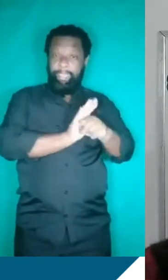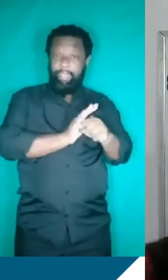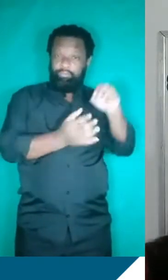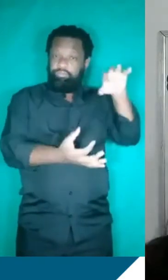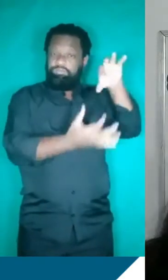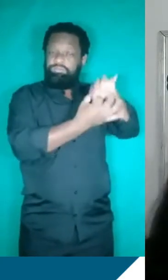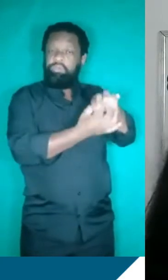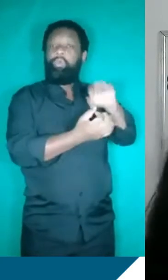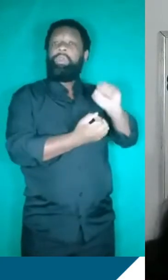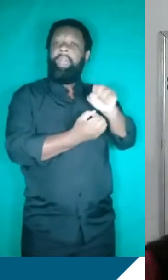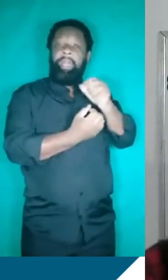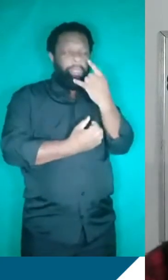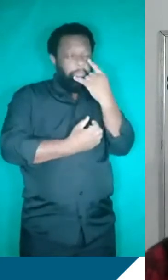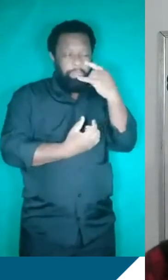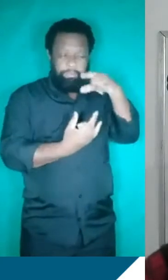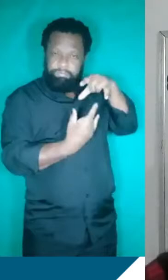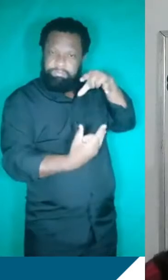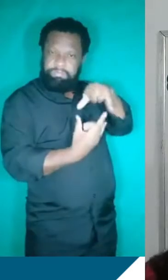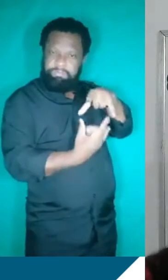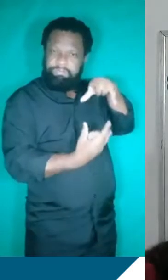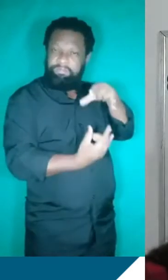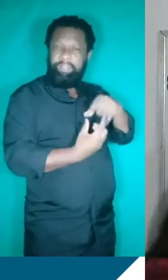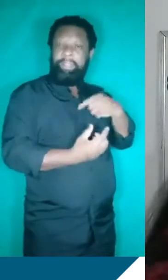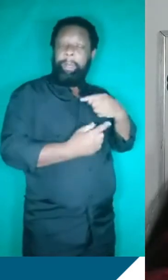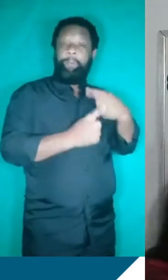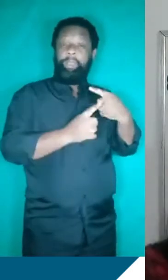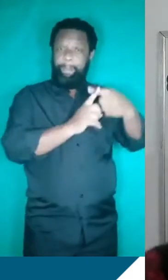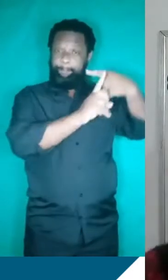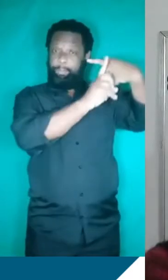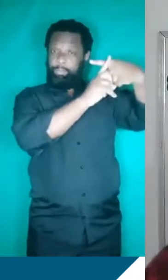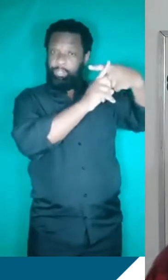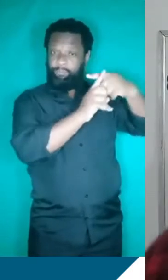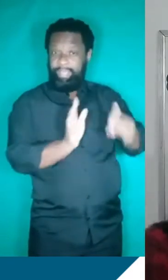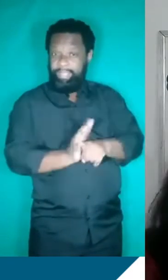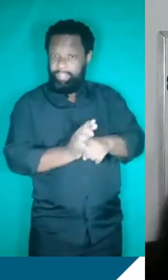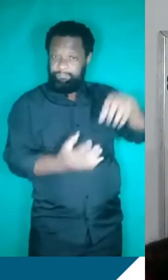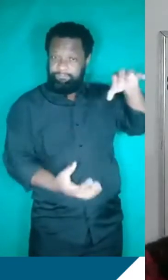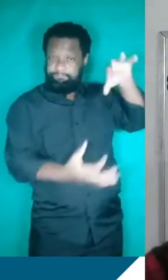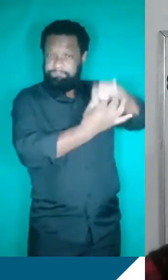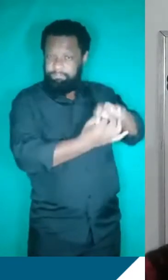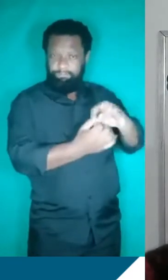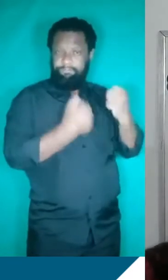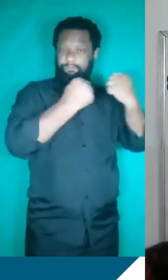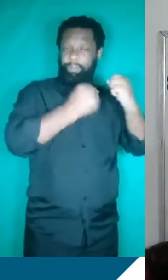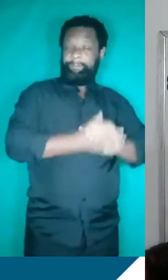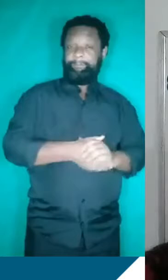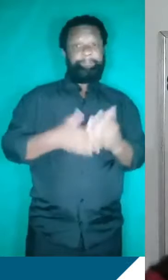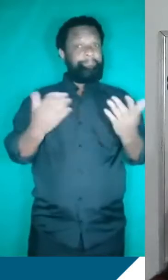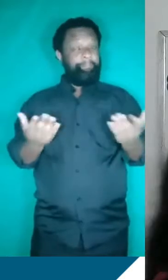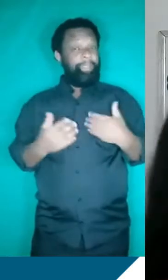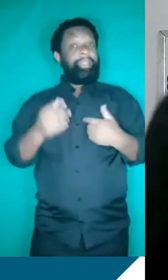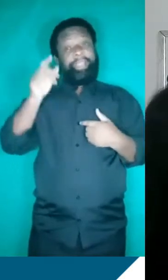é justamente uma atração eletrostática entre cargas de sinais opostos, o que é muito forte. Tudo